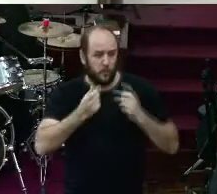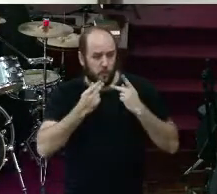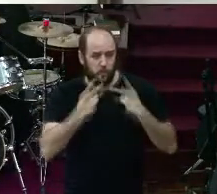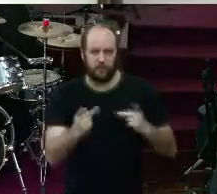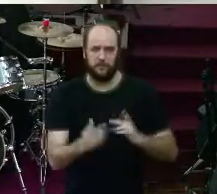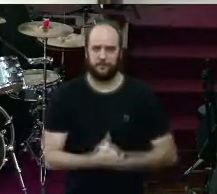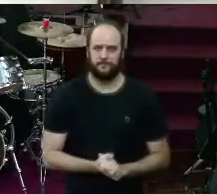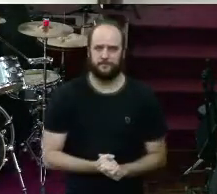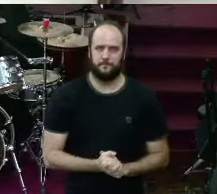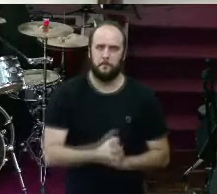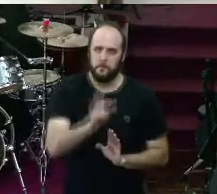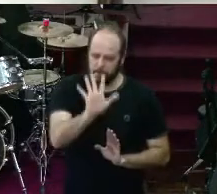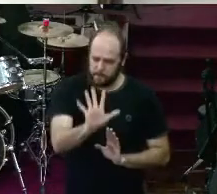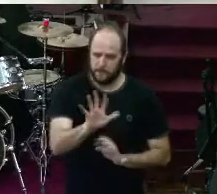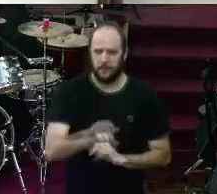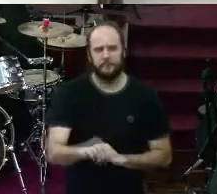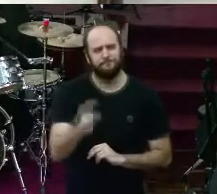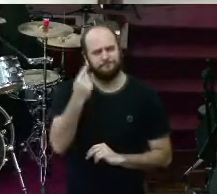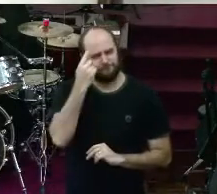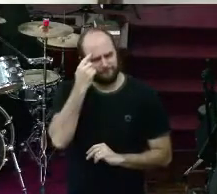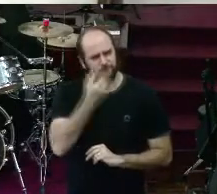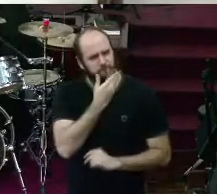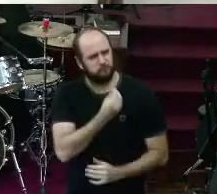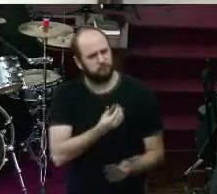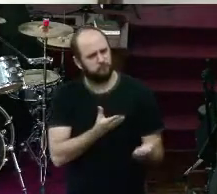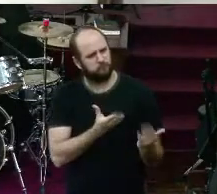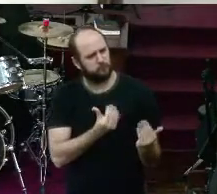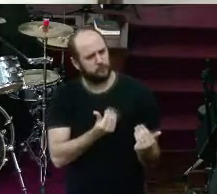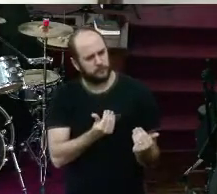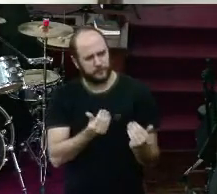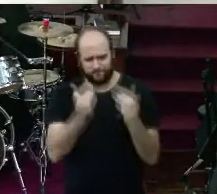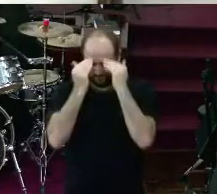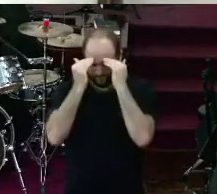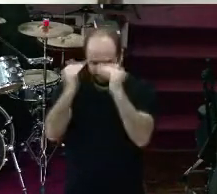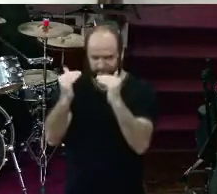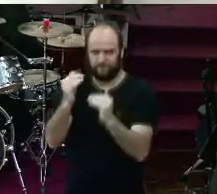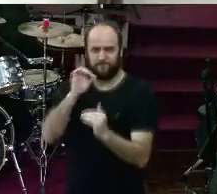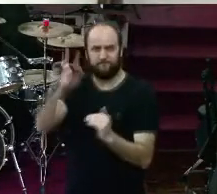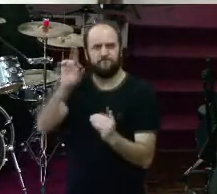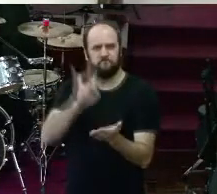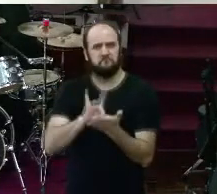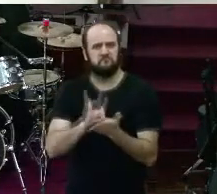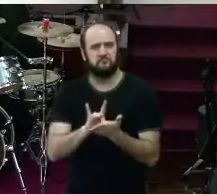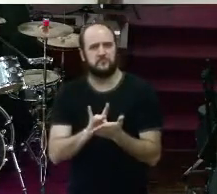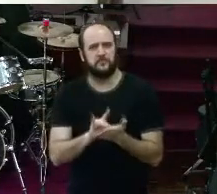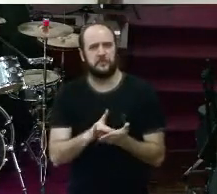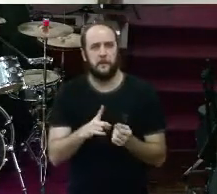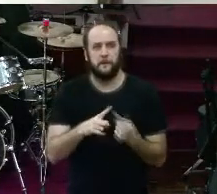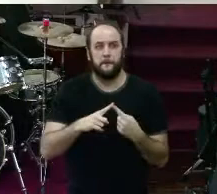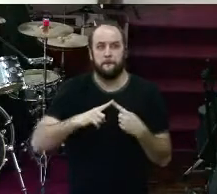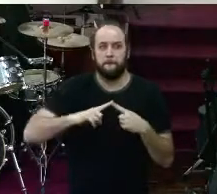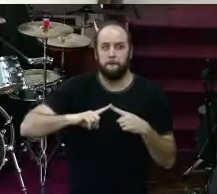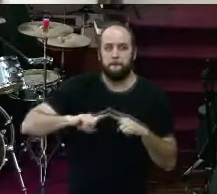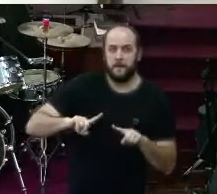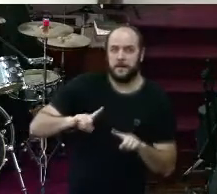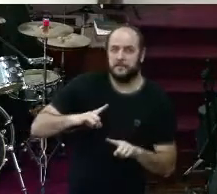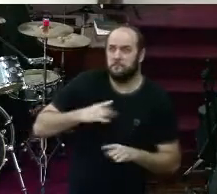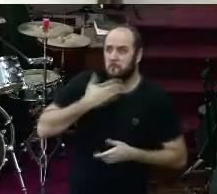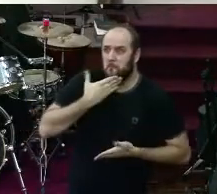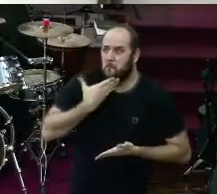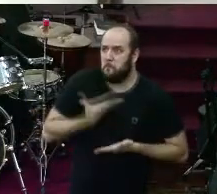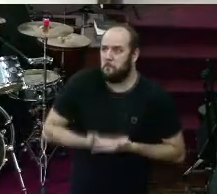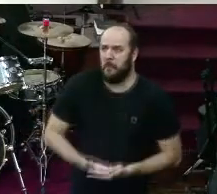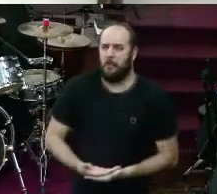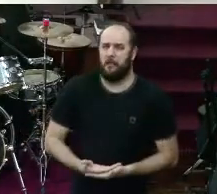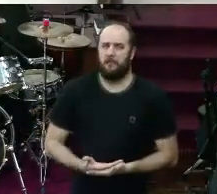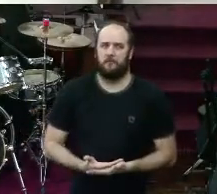imaginar um jovem que teme a Deus, é verdade, mas que está talvez perplexo como toda Judá estava.